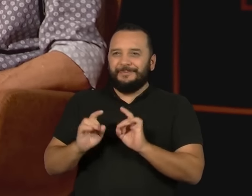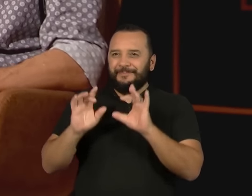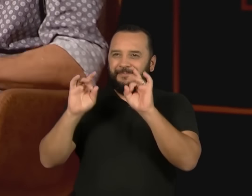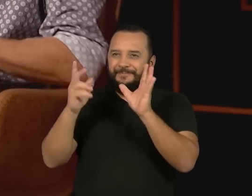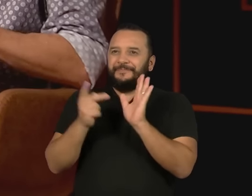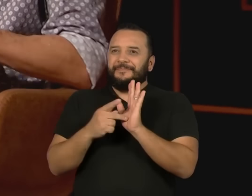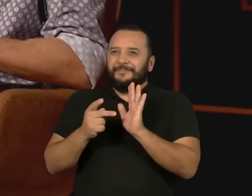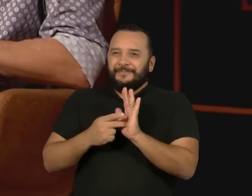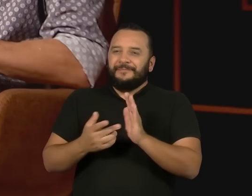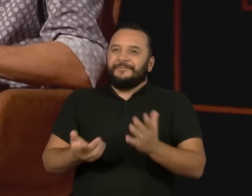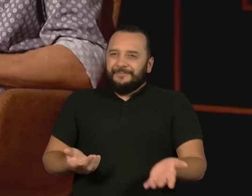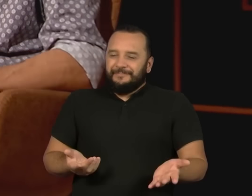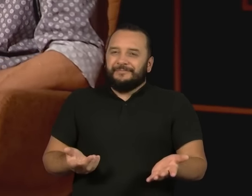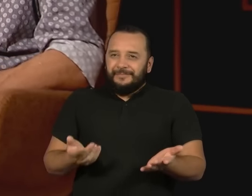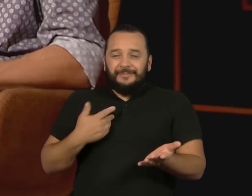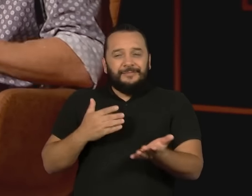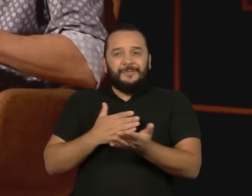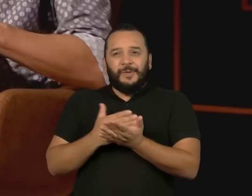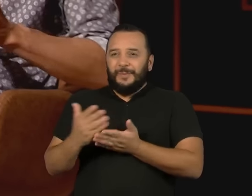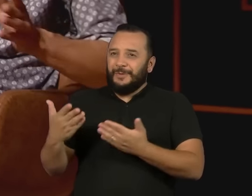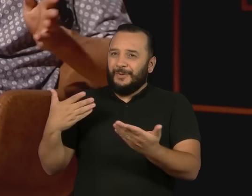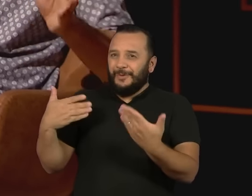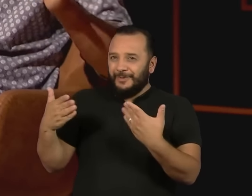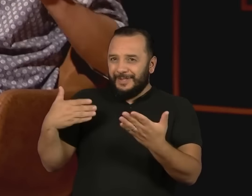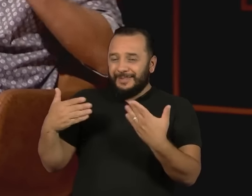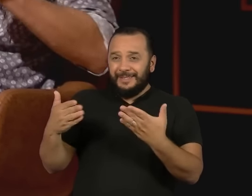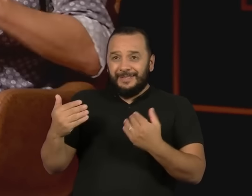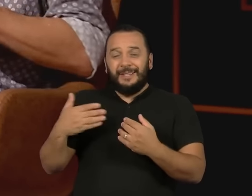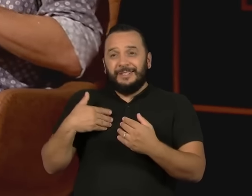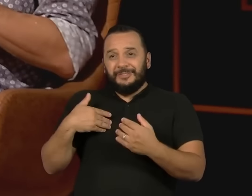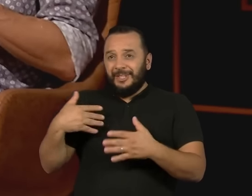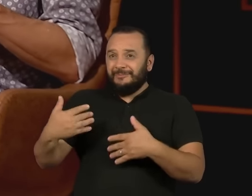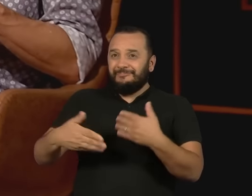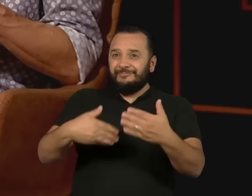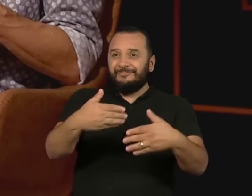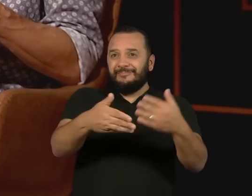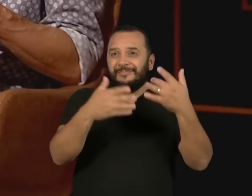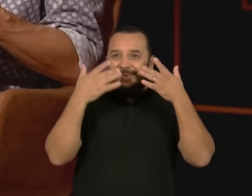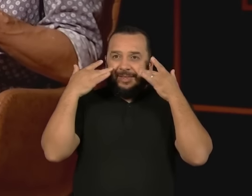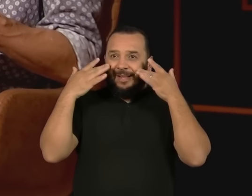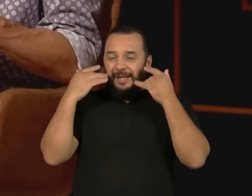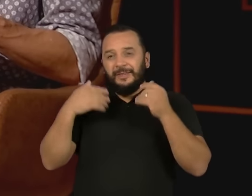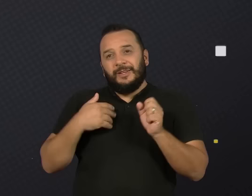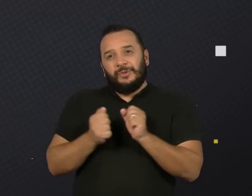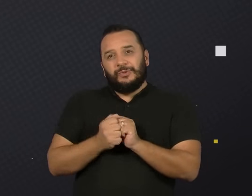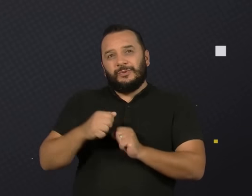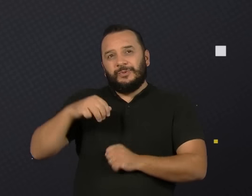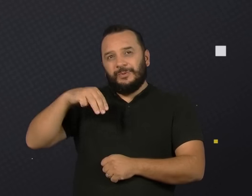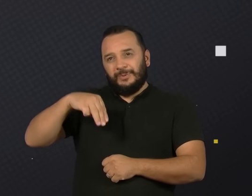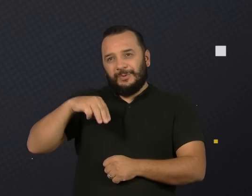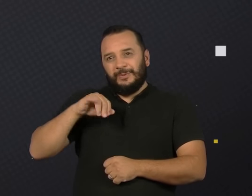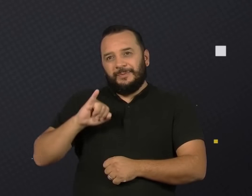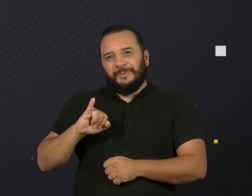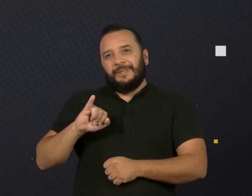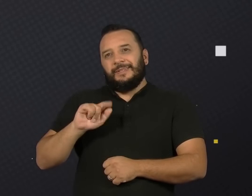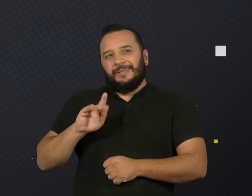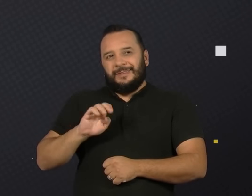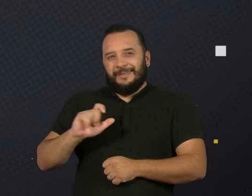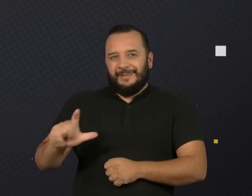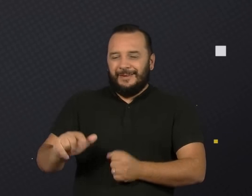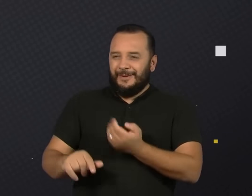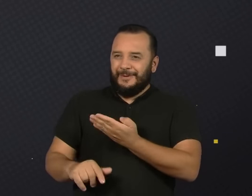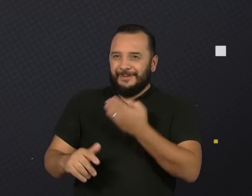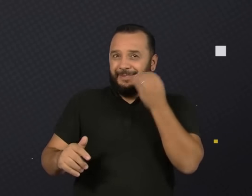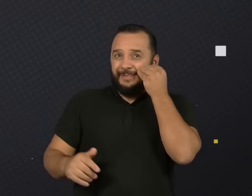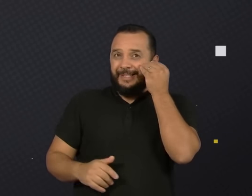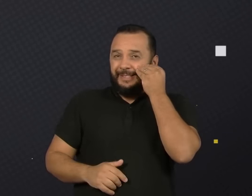né? Mal a gente começou a conversar, o papo já levou para o teatro e eu e Miguel estávamos tentando tirar